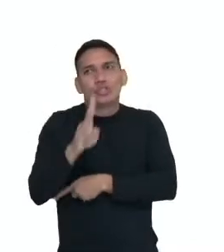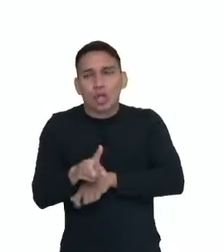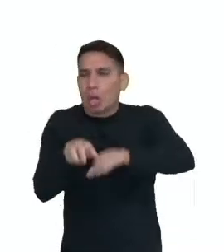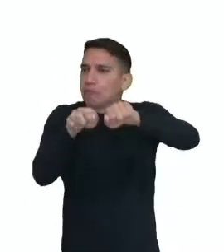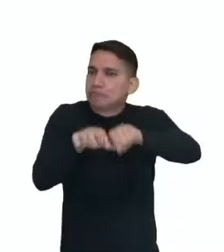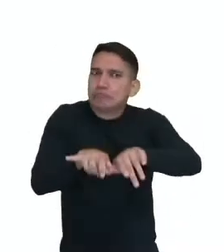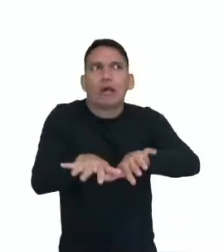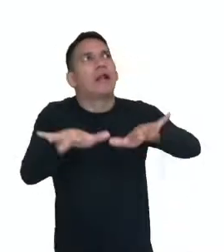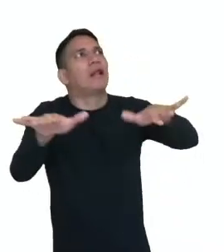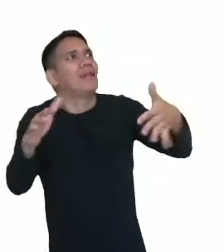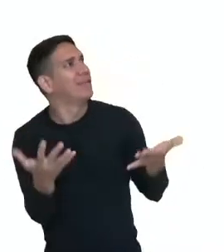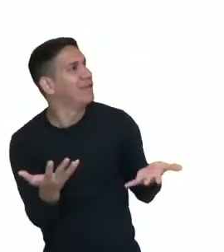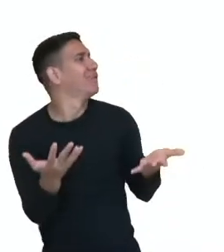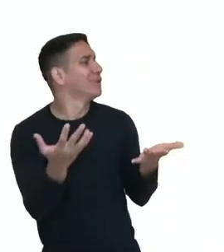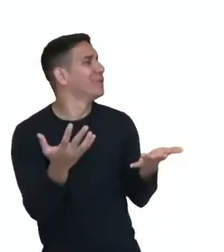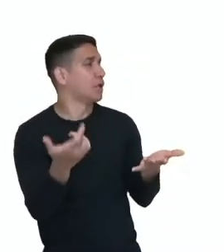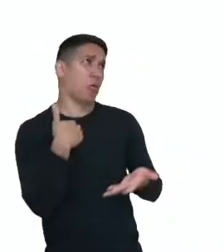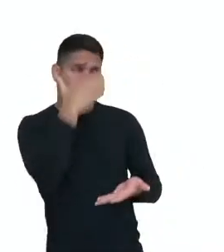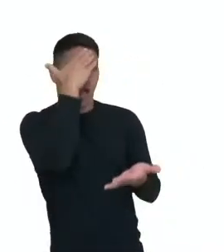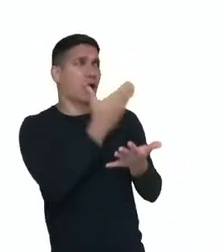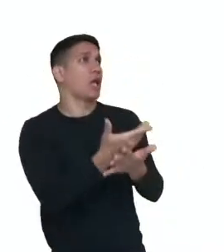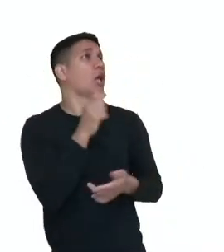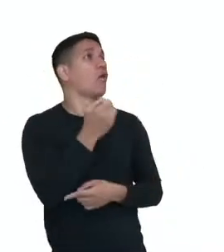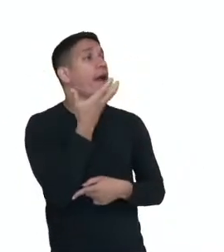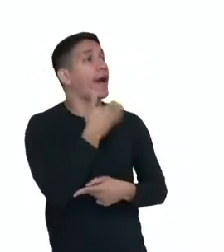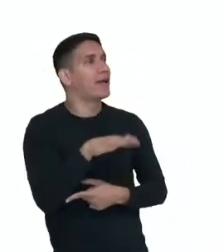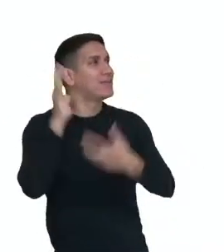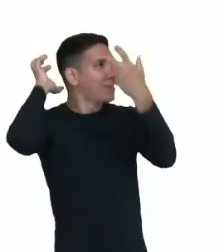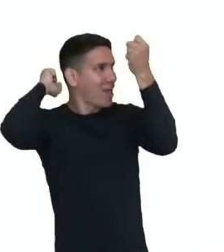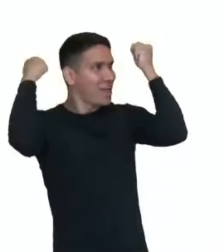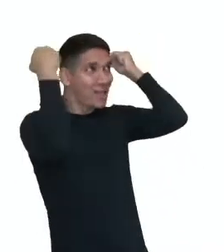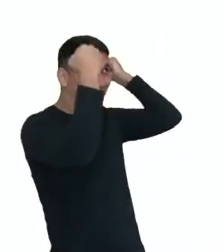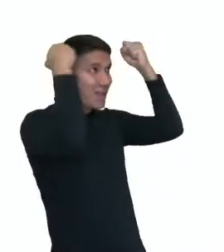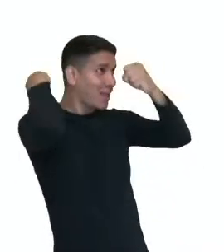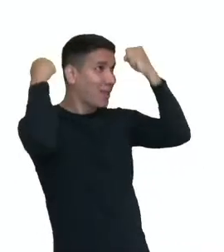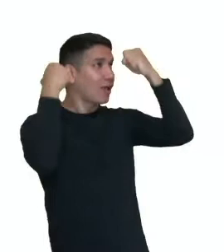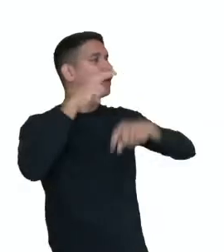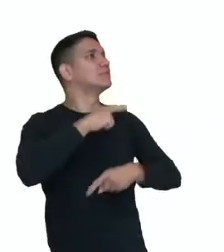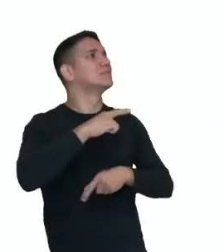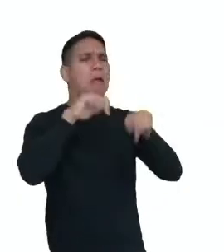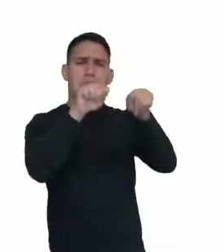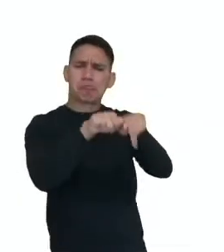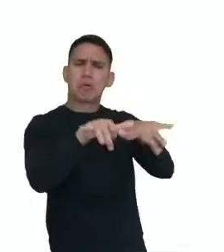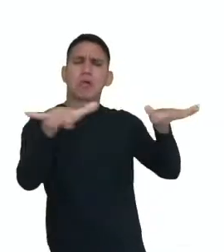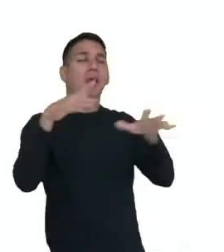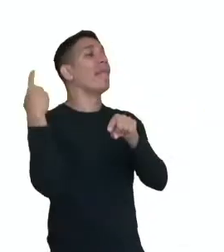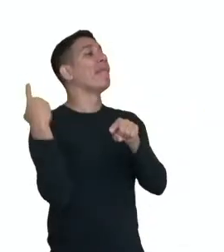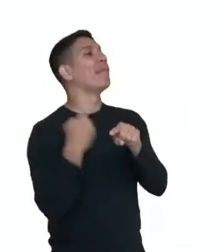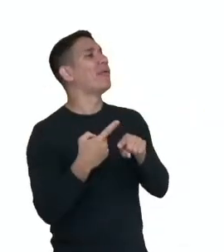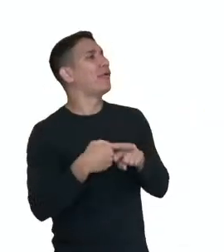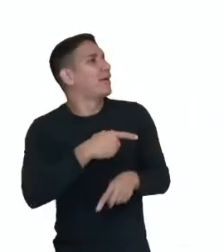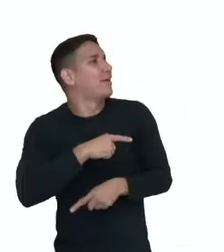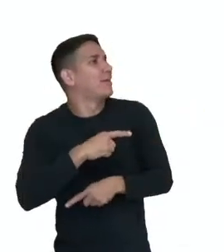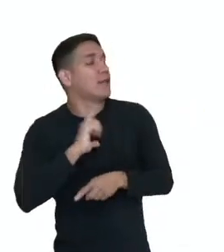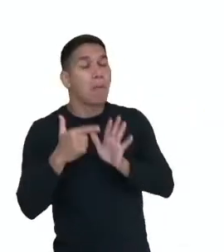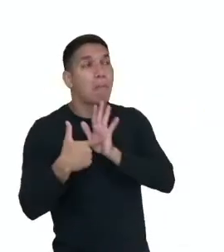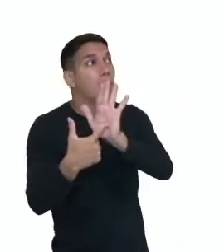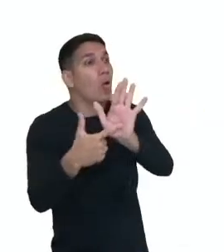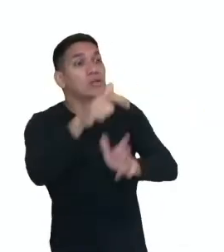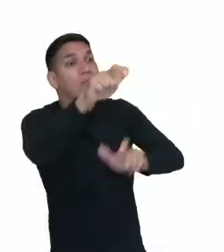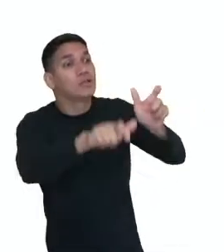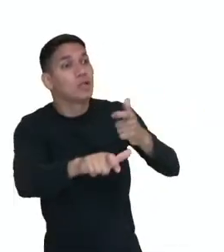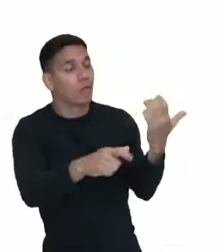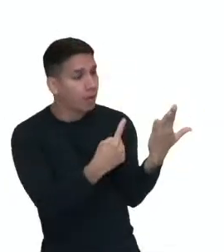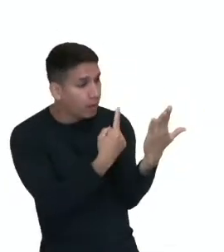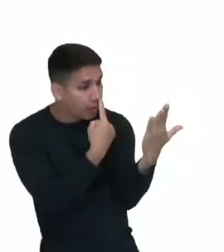construiu. Acredito que o Maluquinho teve tamanho alcance nesses anos todos por despertar identificação nos